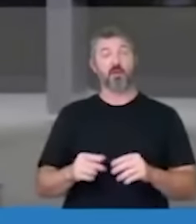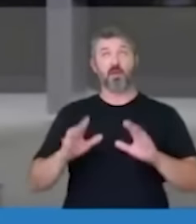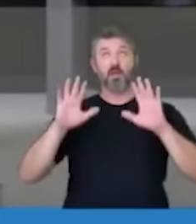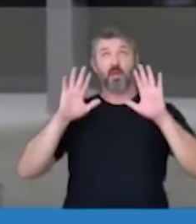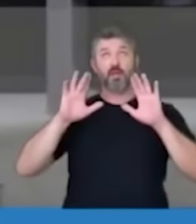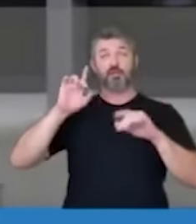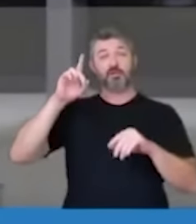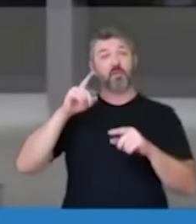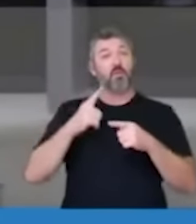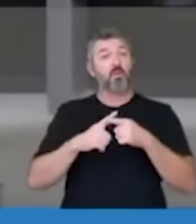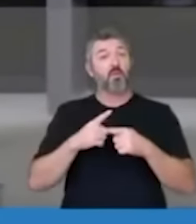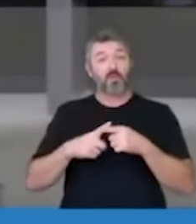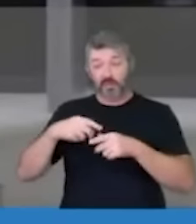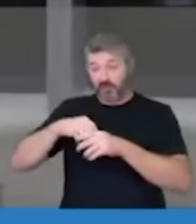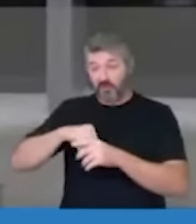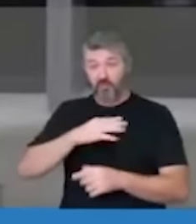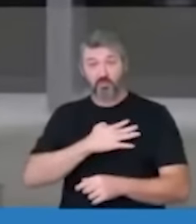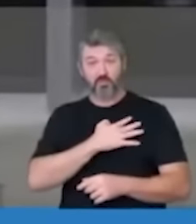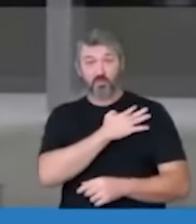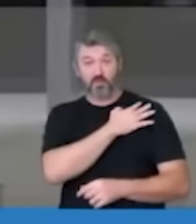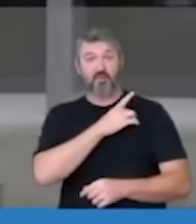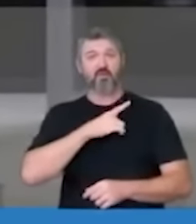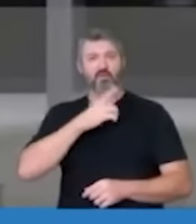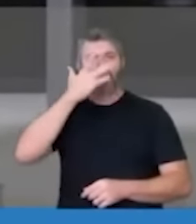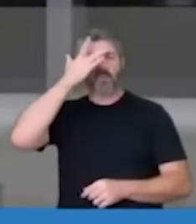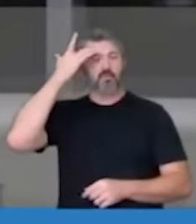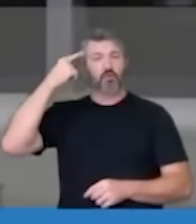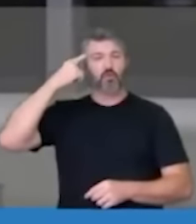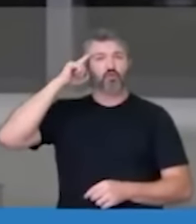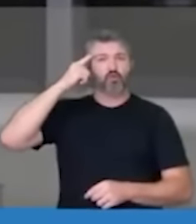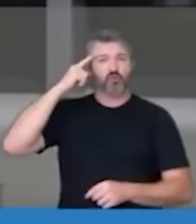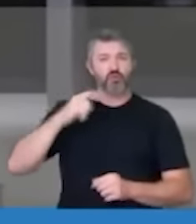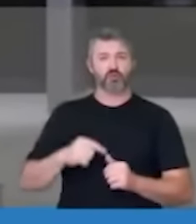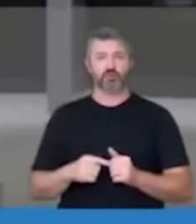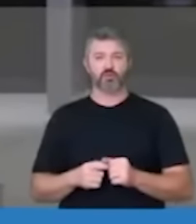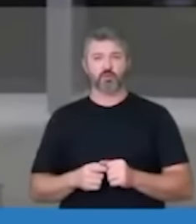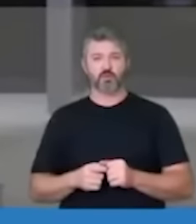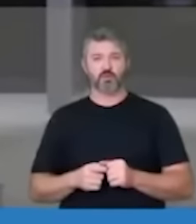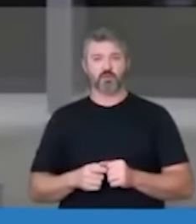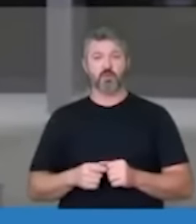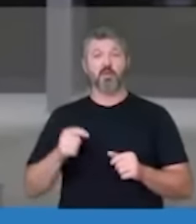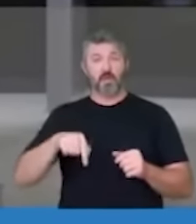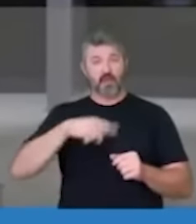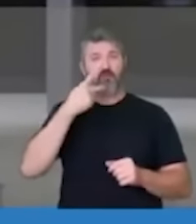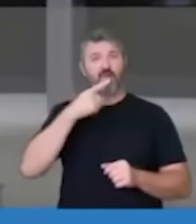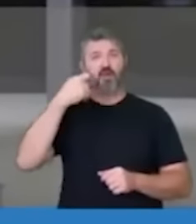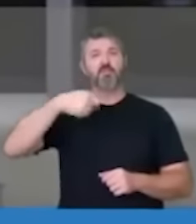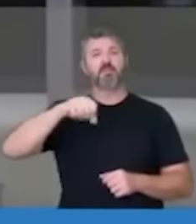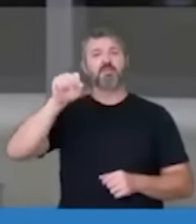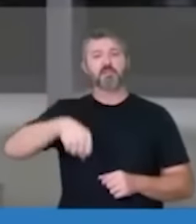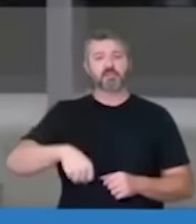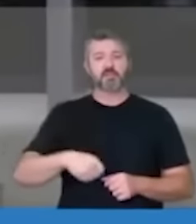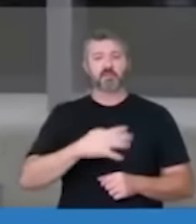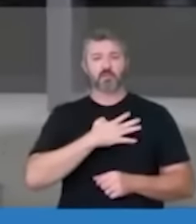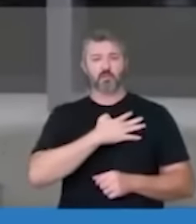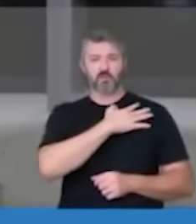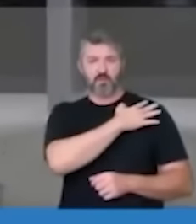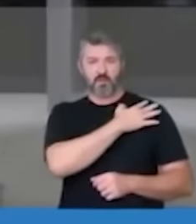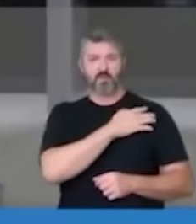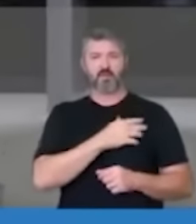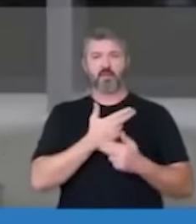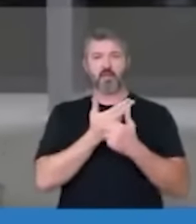Felizmente, dentro das Forças Armadas, tem gente com juízo. E a equipe tem que fazer referência ao Exército e